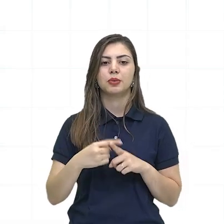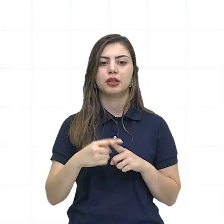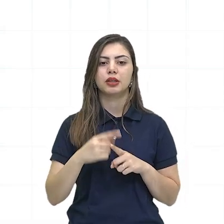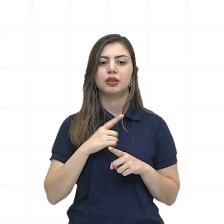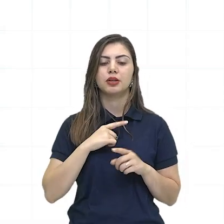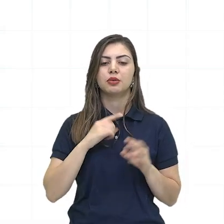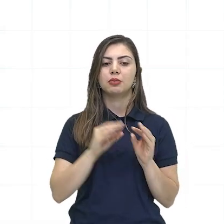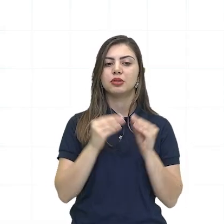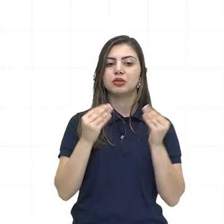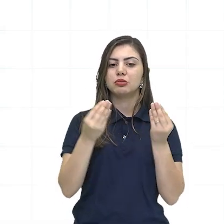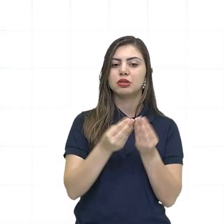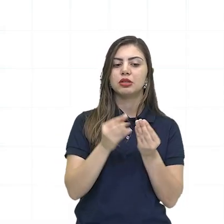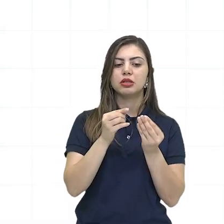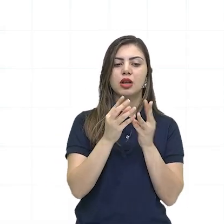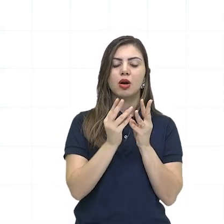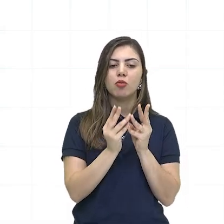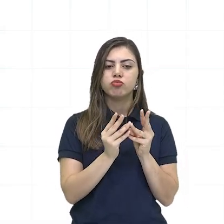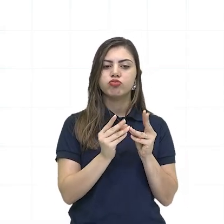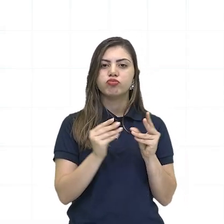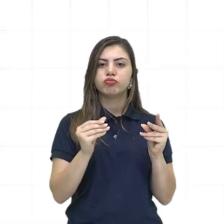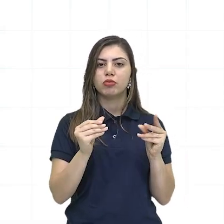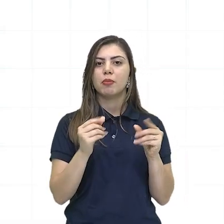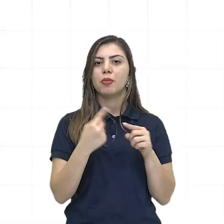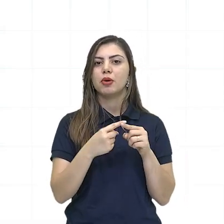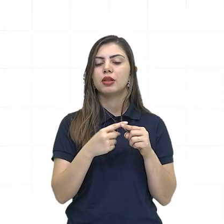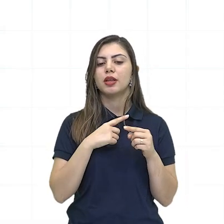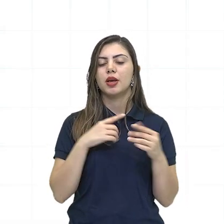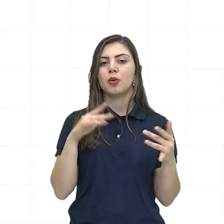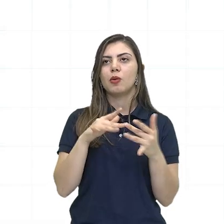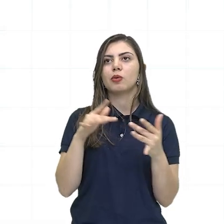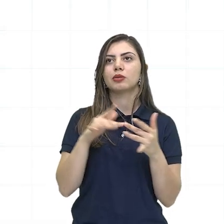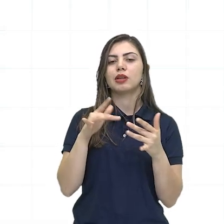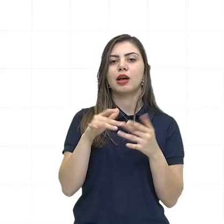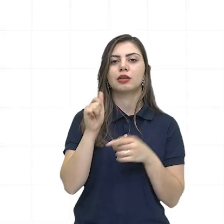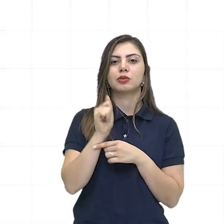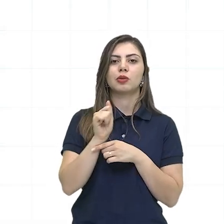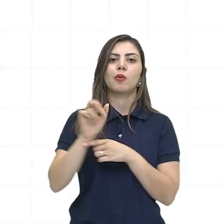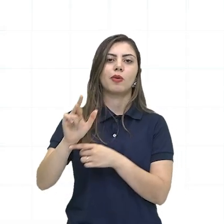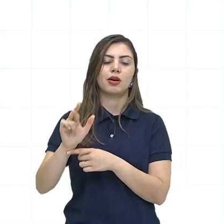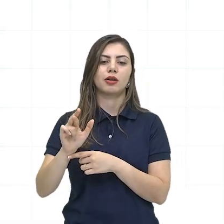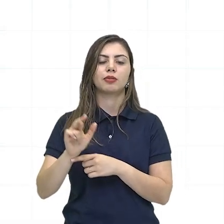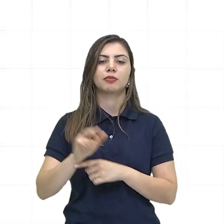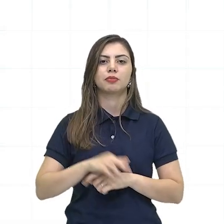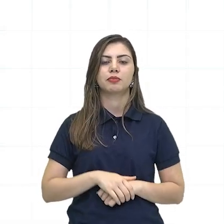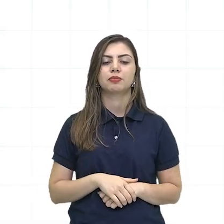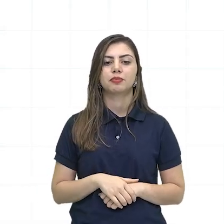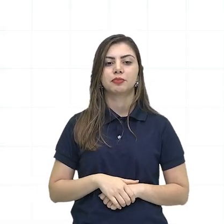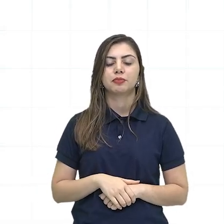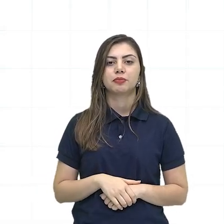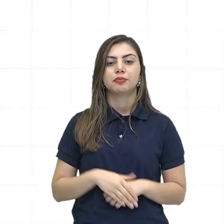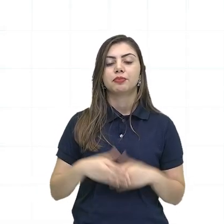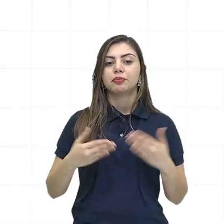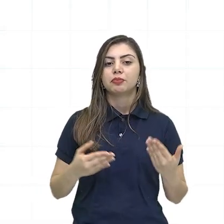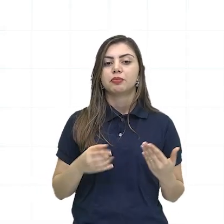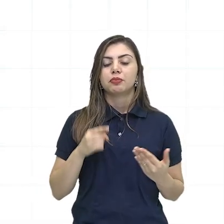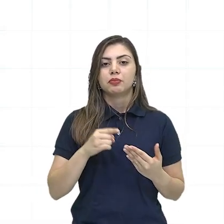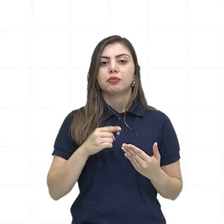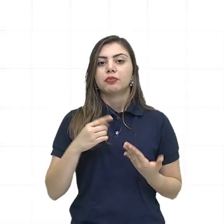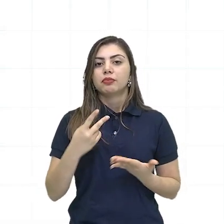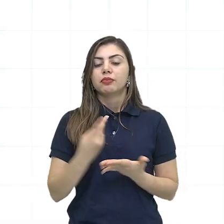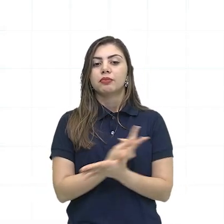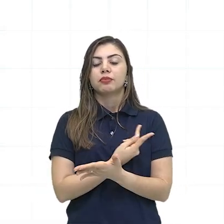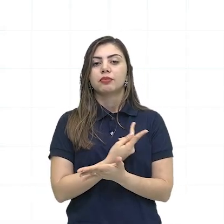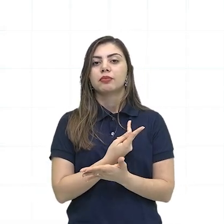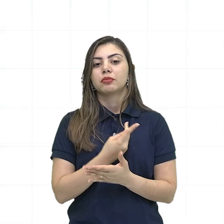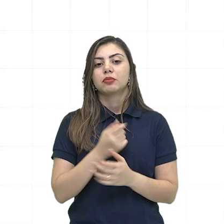polifenol oxidase com o oxigênio do ar, né? Uma reação química com o ar. Essa reação pode